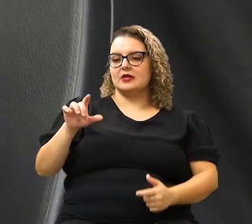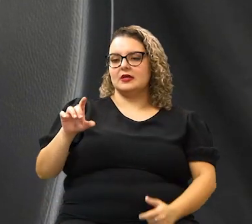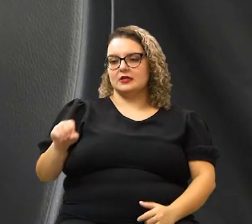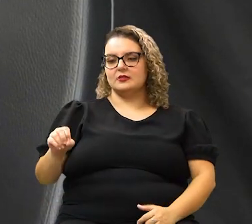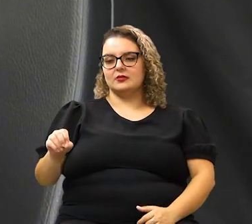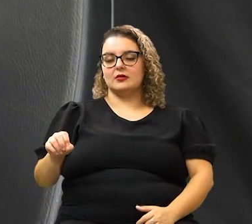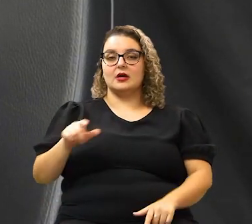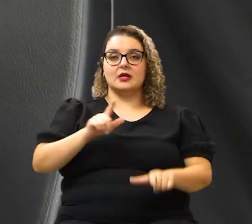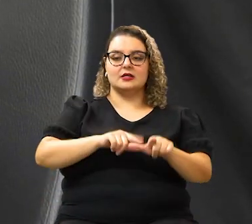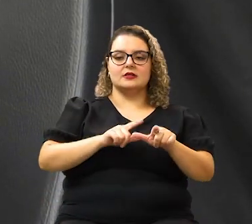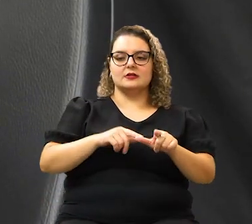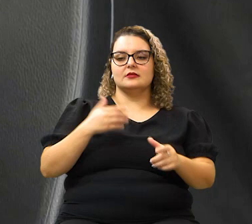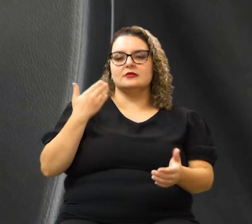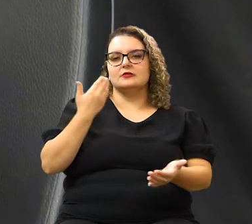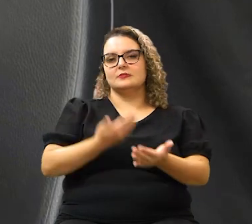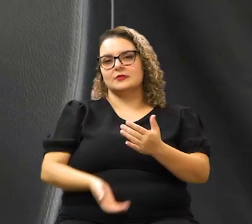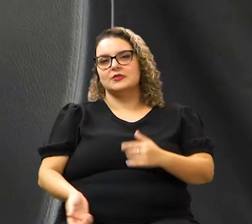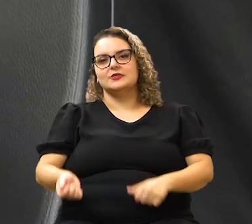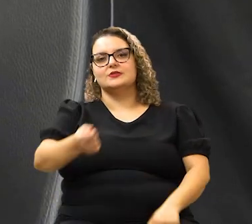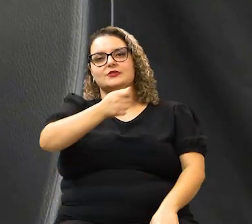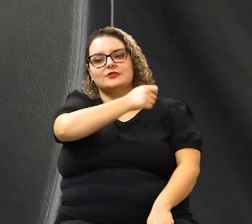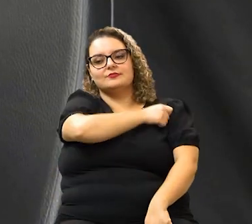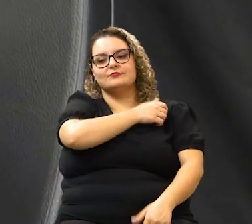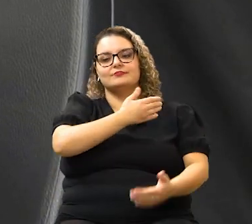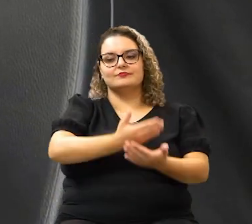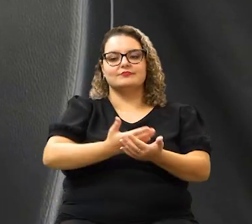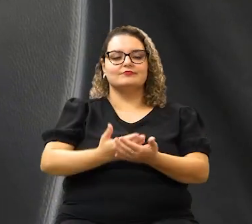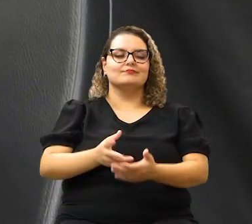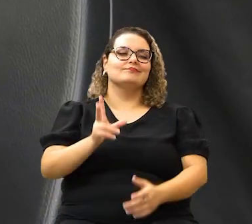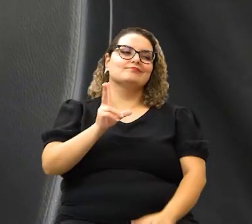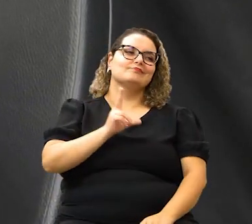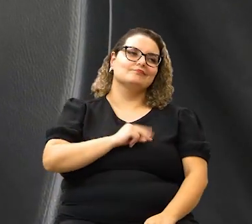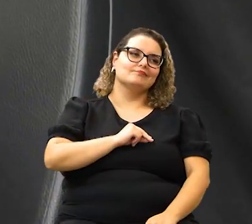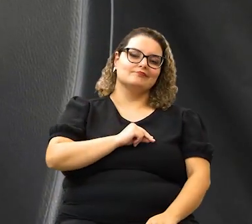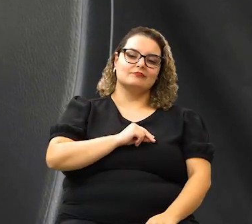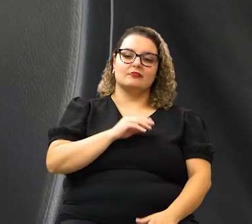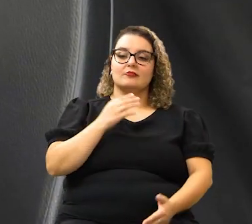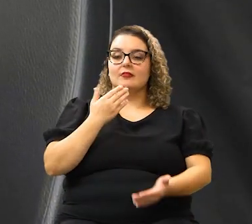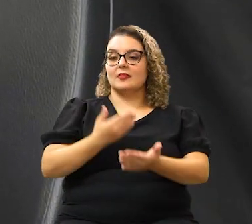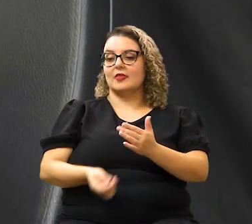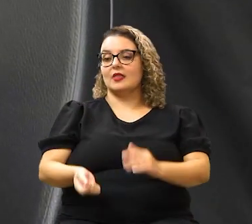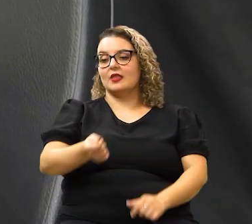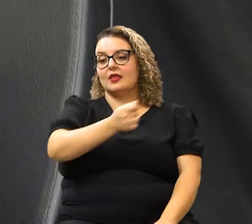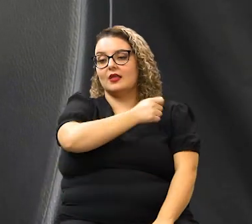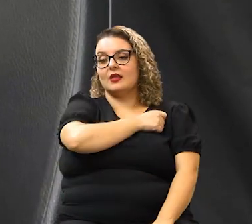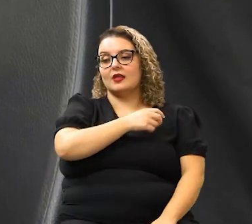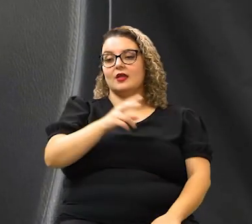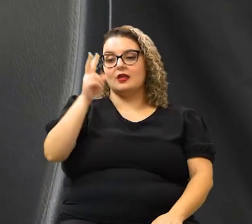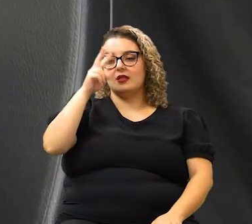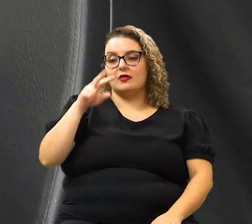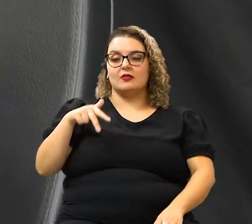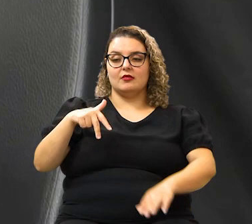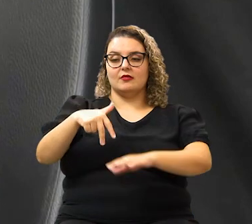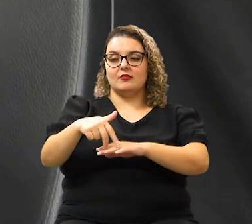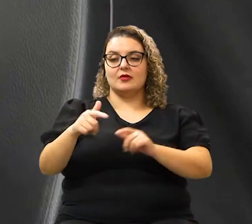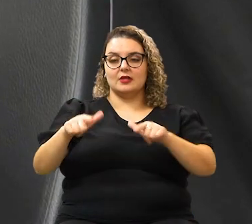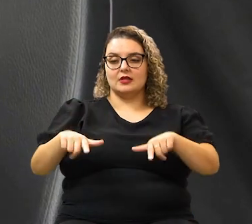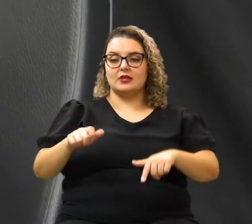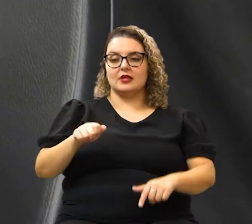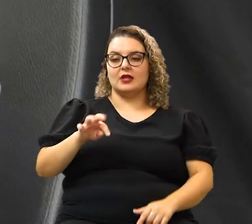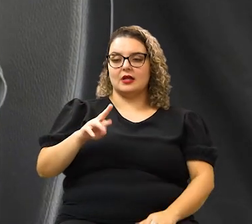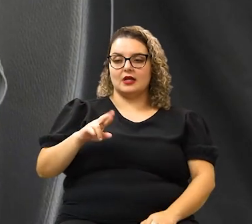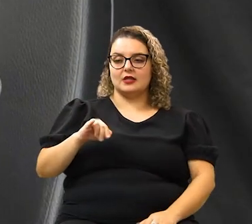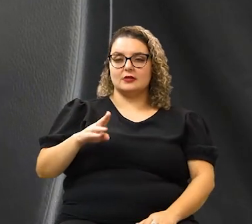aulas. Eu perdi as aulas, aquilo assim, eu lembro que eu fui na atribuição de aulas, cheguei em casa chorando